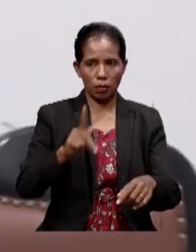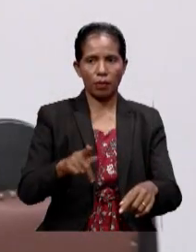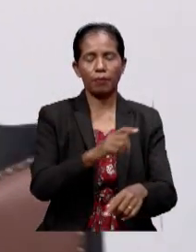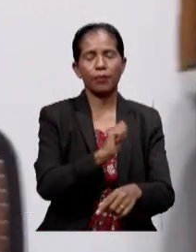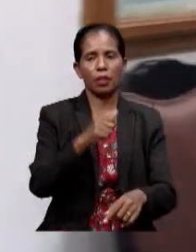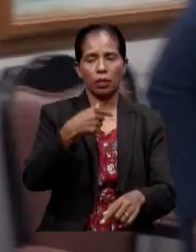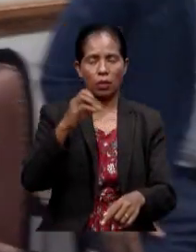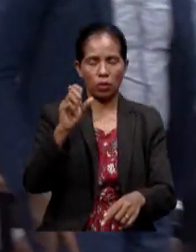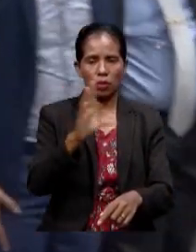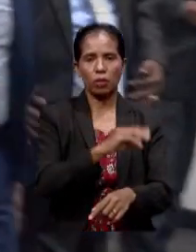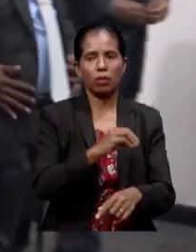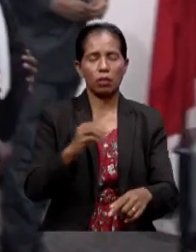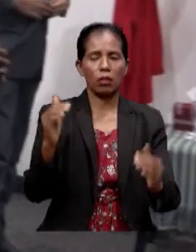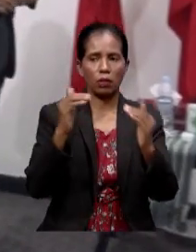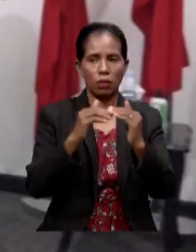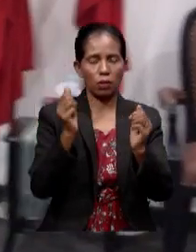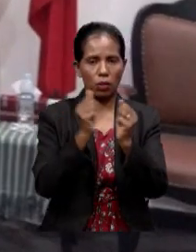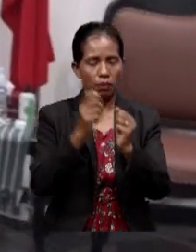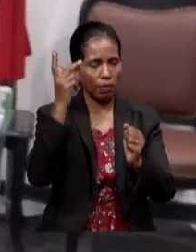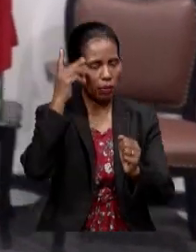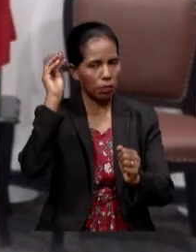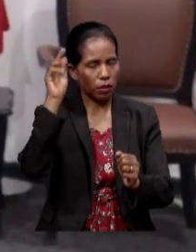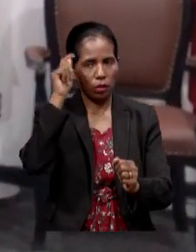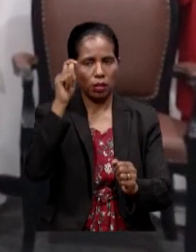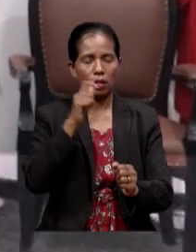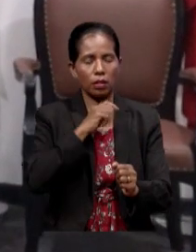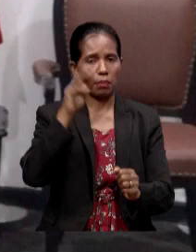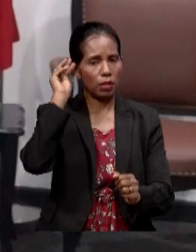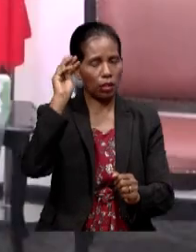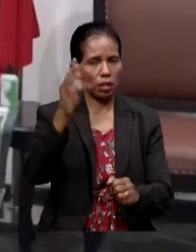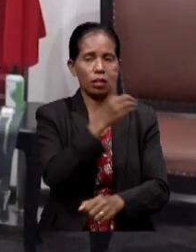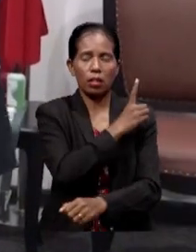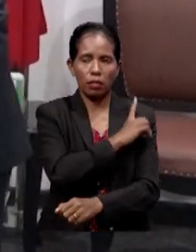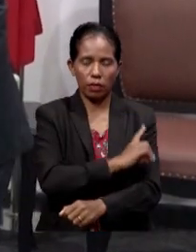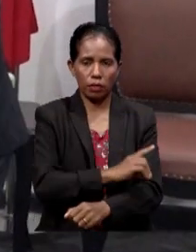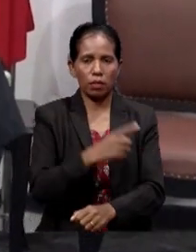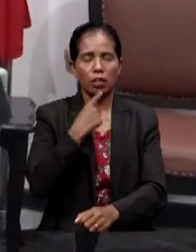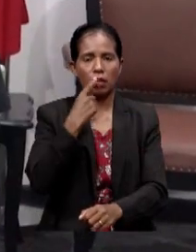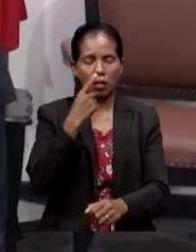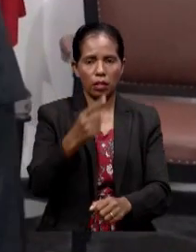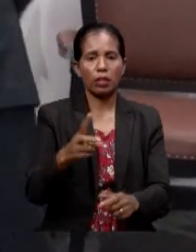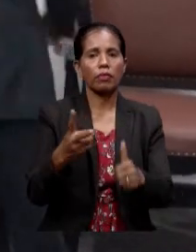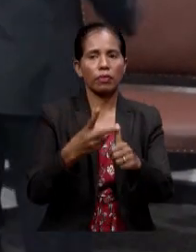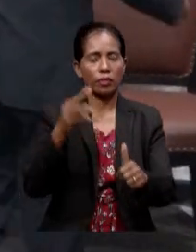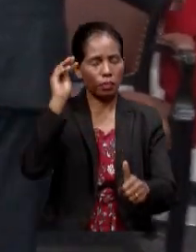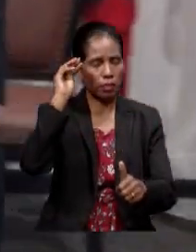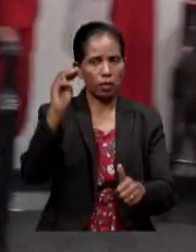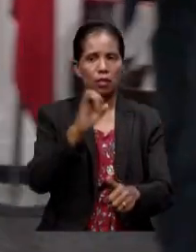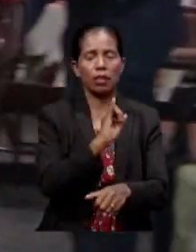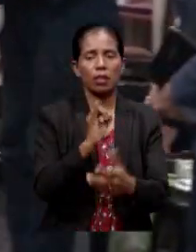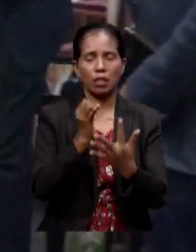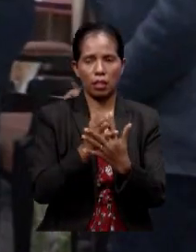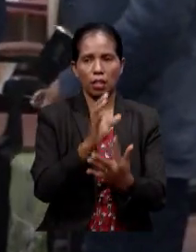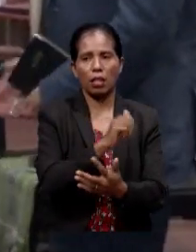ne foi no encontro o primeiro-ministro Taormatan Ruak, ministro de Defesa Filomino da Paixão de Jesus, vice-ministro interior Antônio